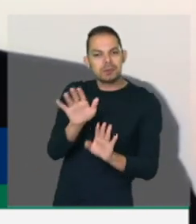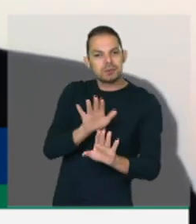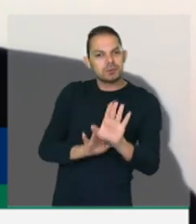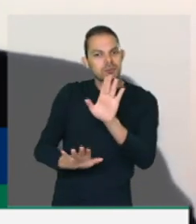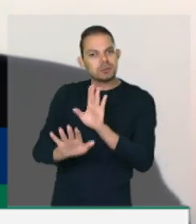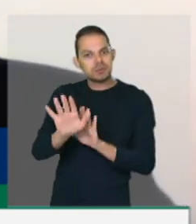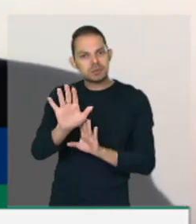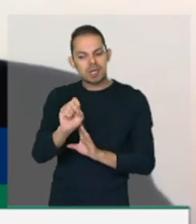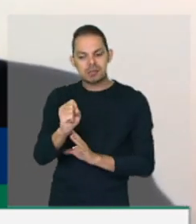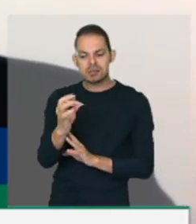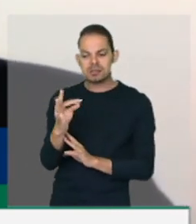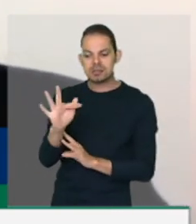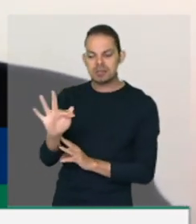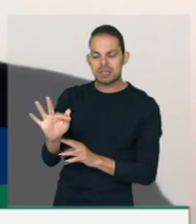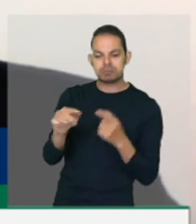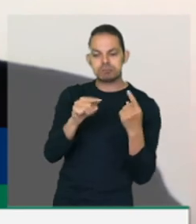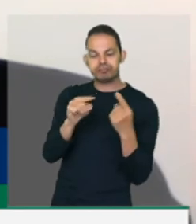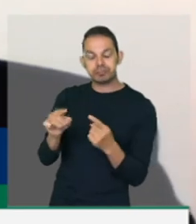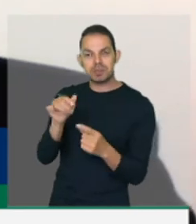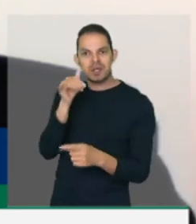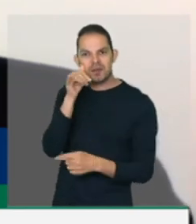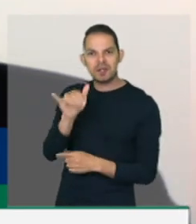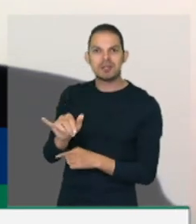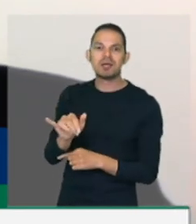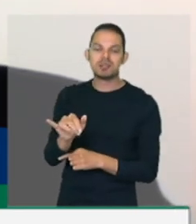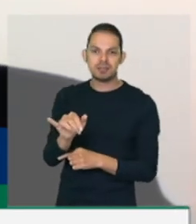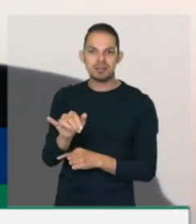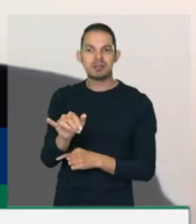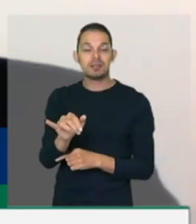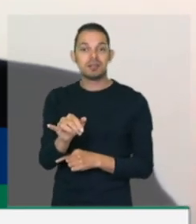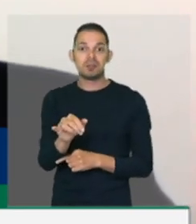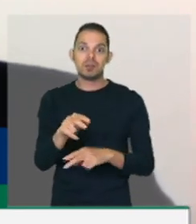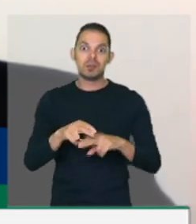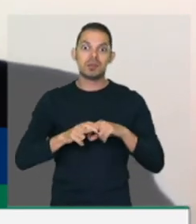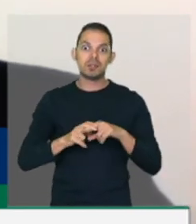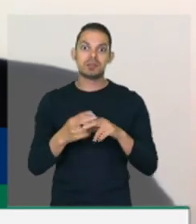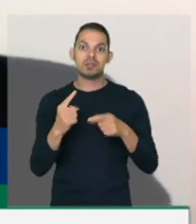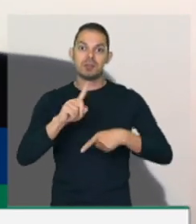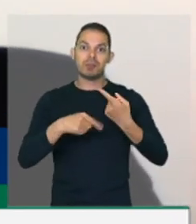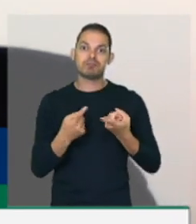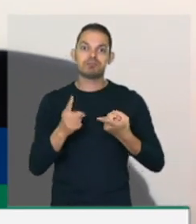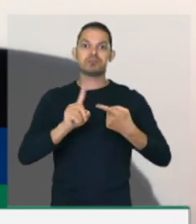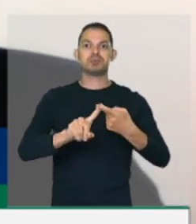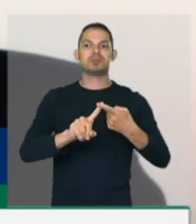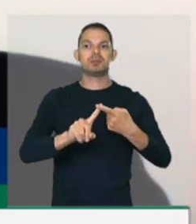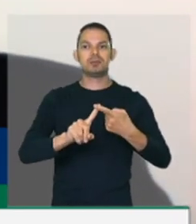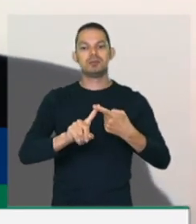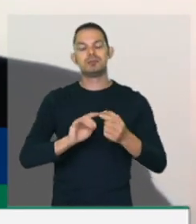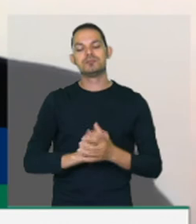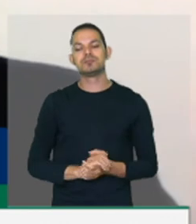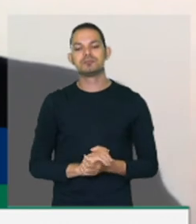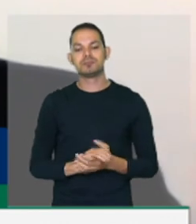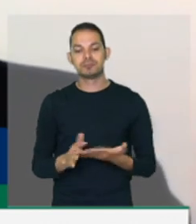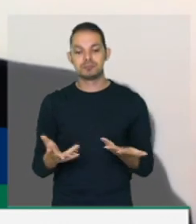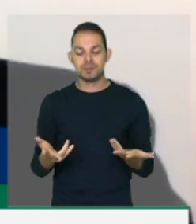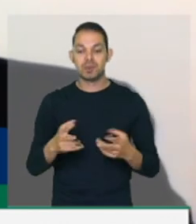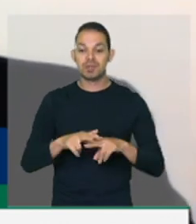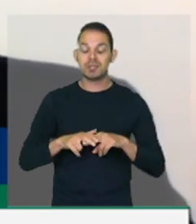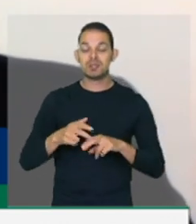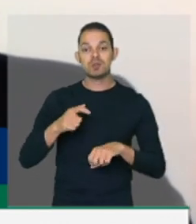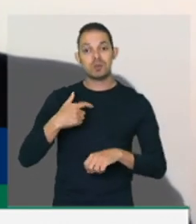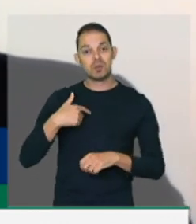Supremo Tribunal Federal e, com isso, evidentemente, sofrer algum tipo de represália. Dessa forma, senhor presidente, entendo